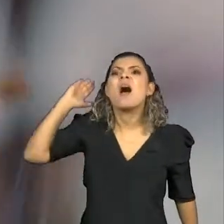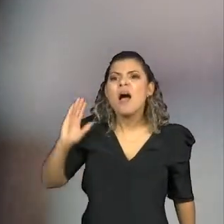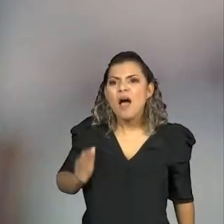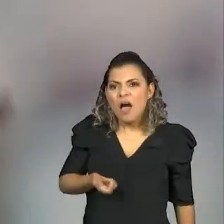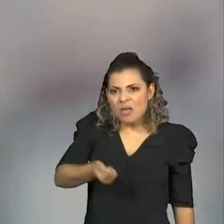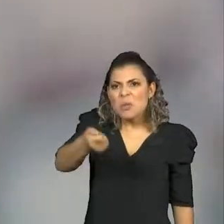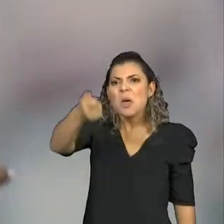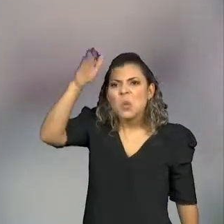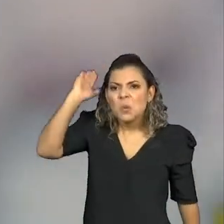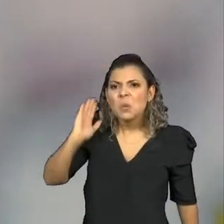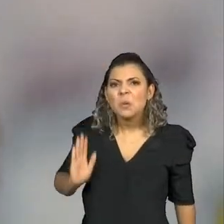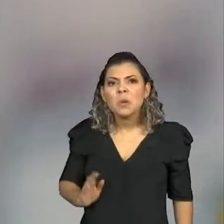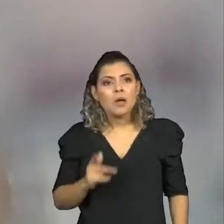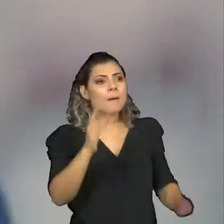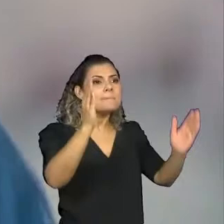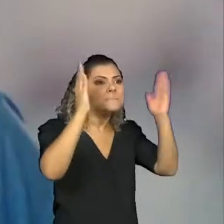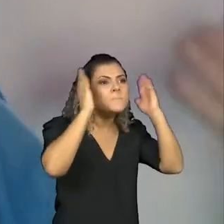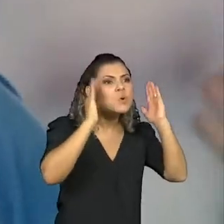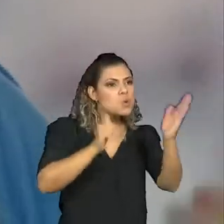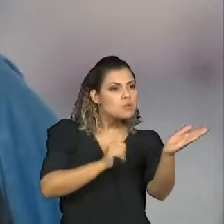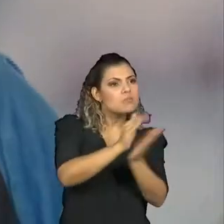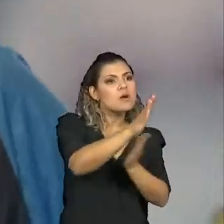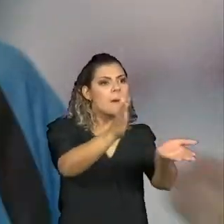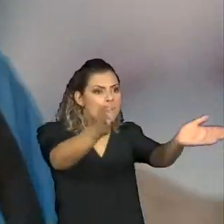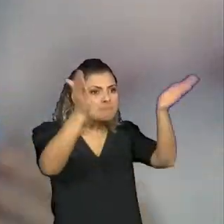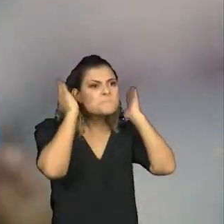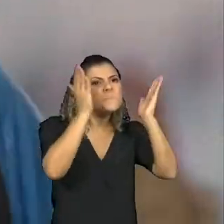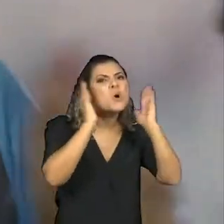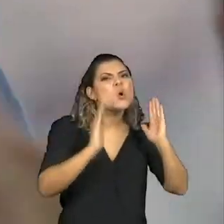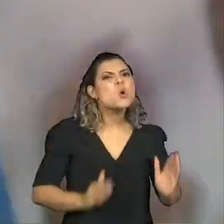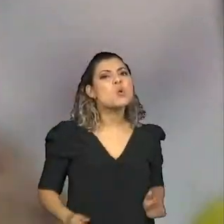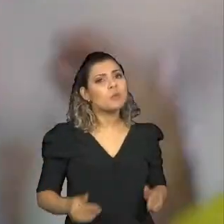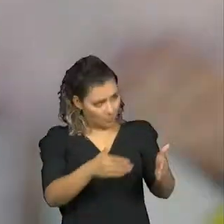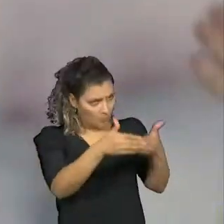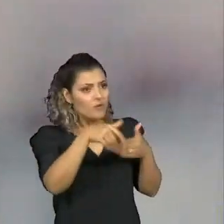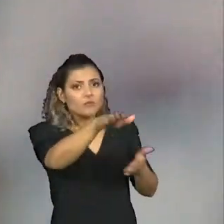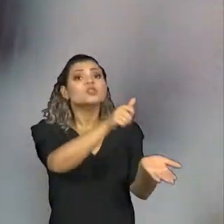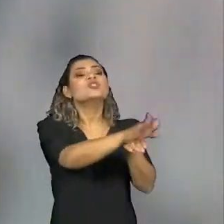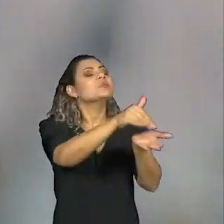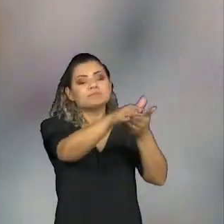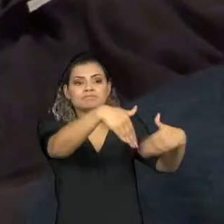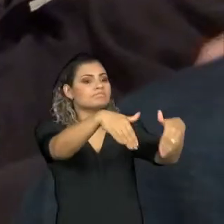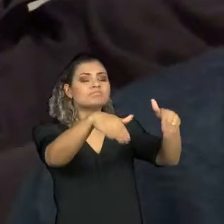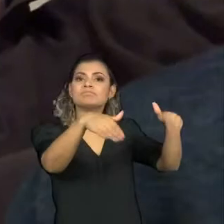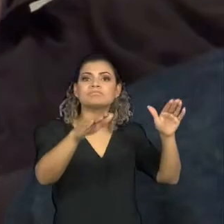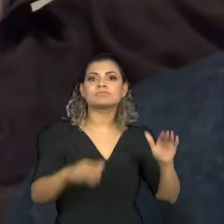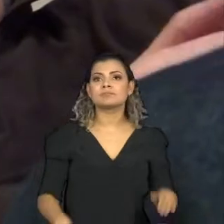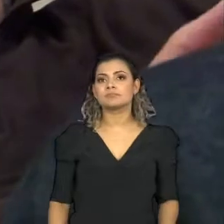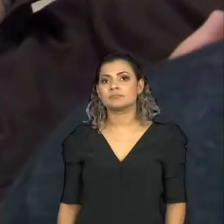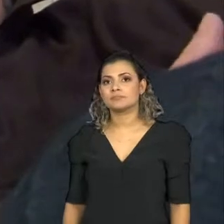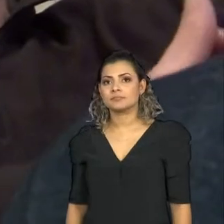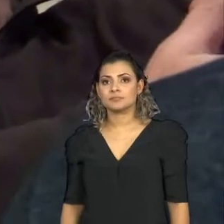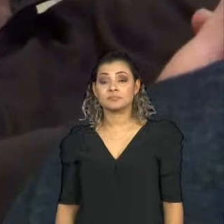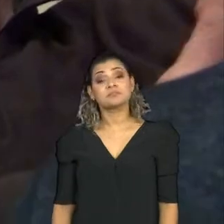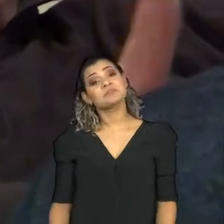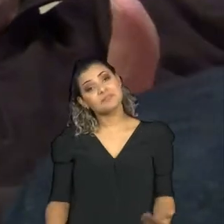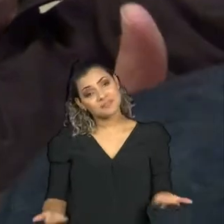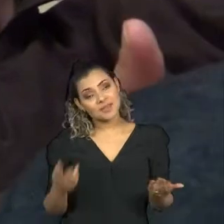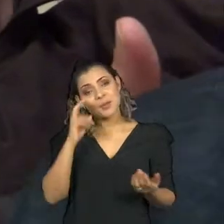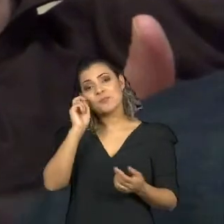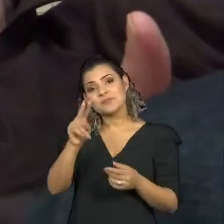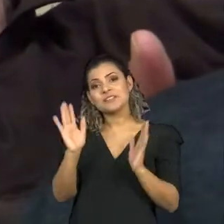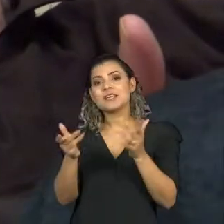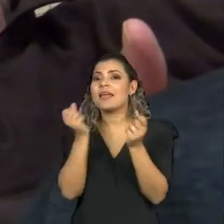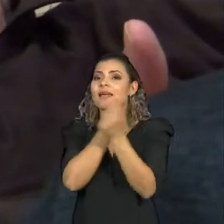Tá fora, burro! Fora! Tenente, por favor. Esse cara aqui tá na rua. Bora, fora daqui. Mas eu já vi ela fazer papéis